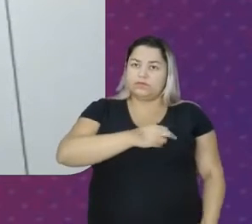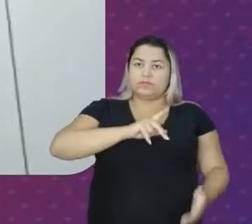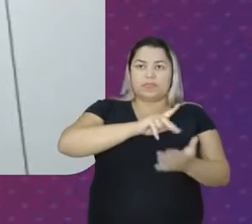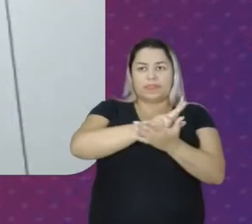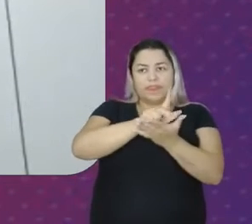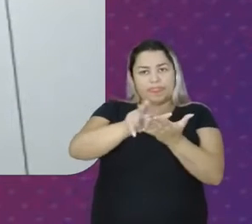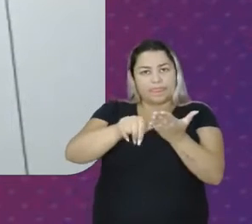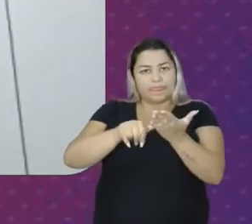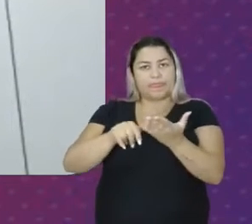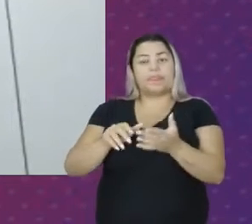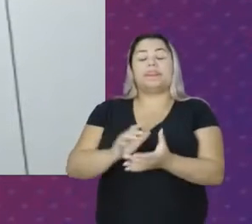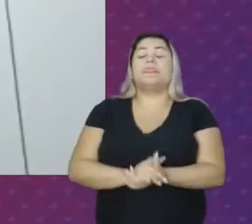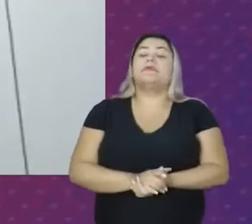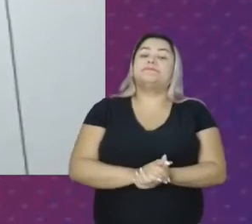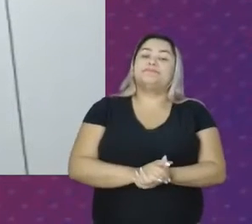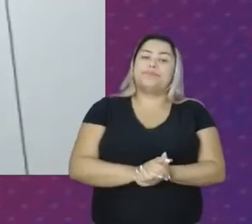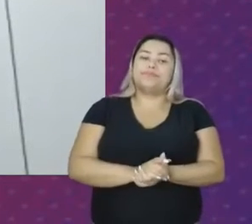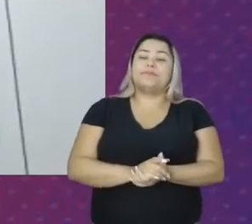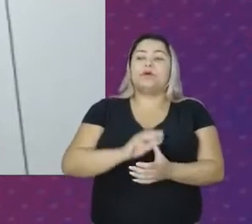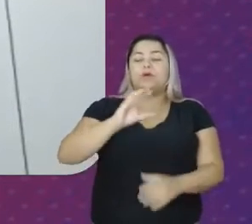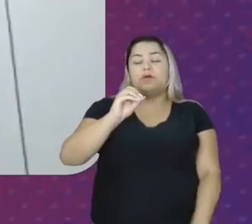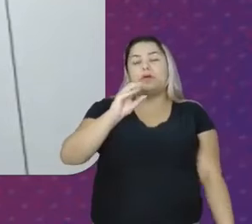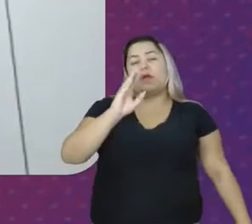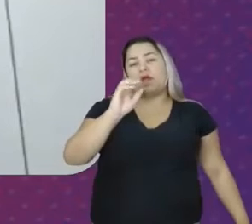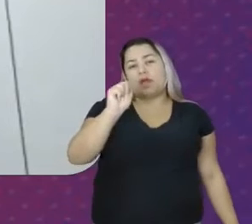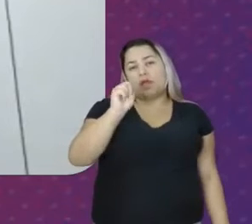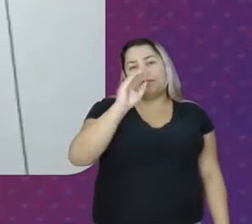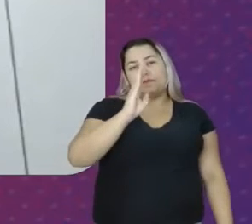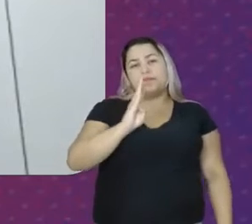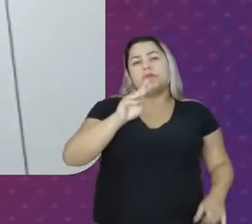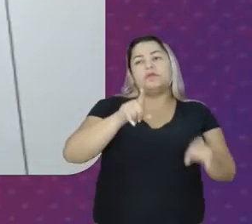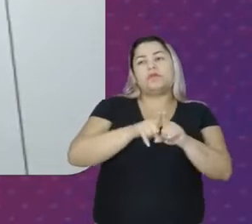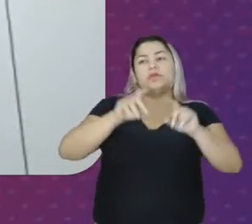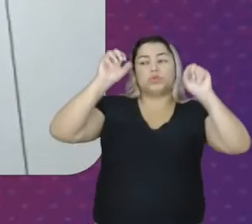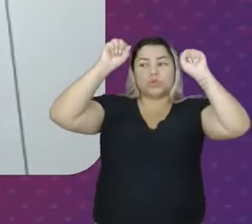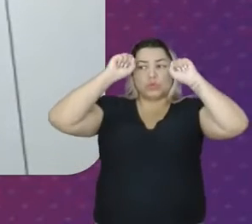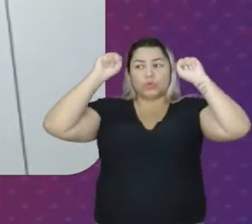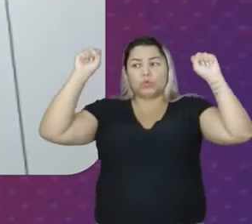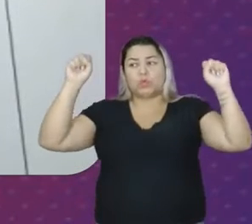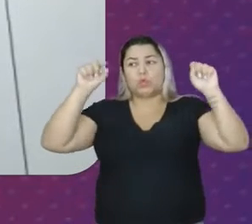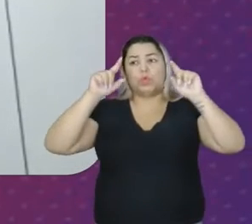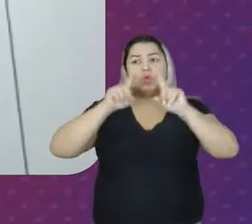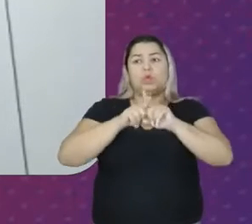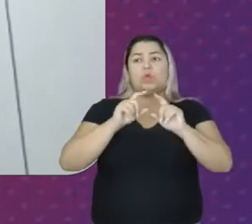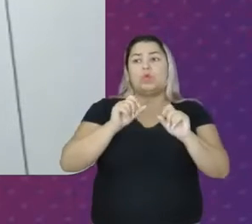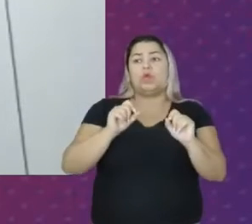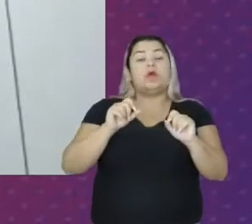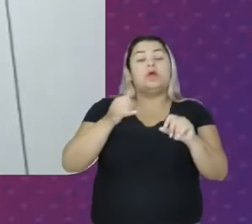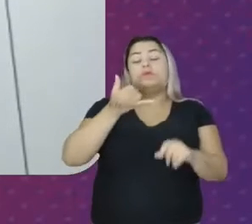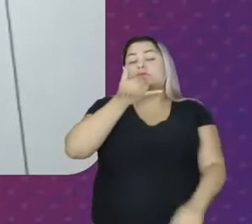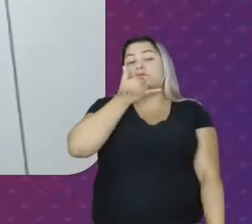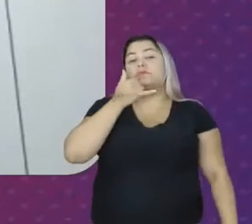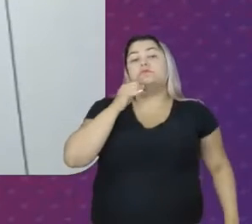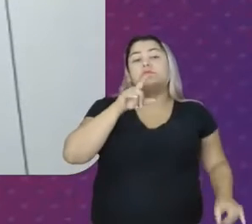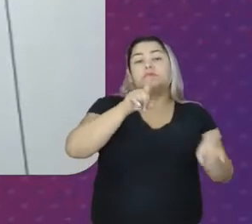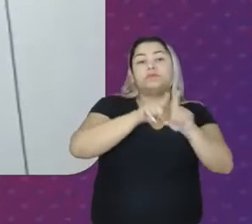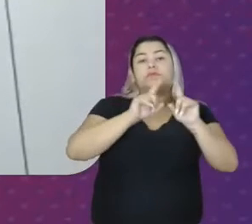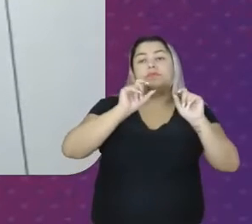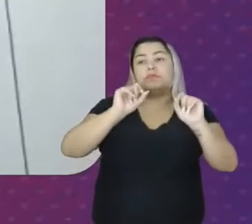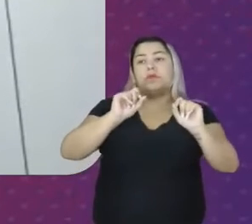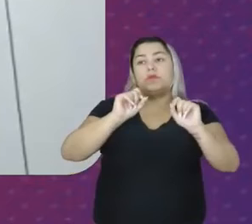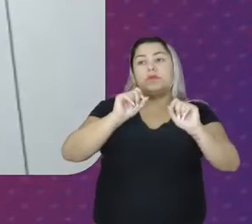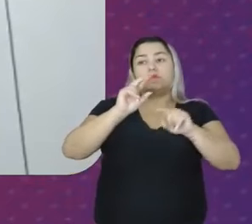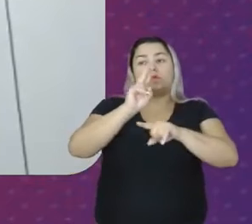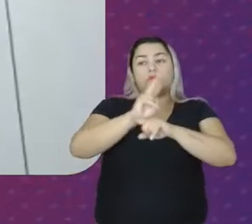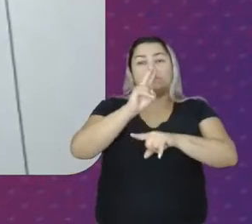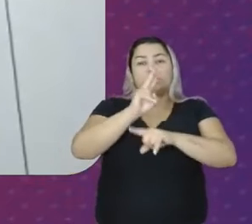diversas representações, participou a OAB, o Tribunal Superior Eleitoral, a Defensoria